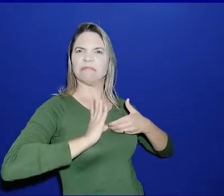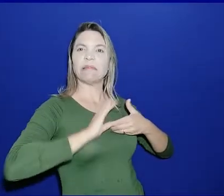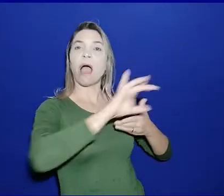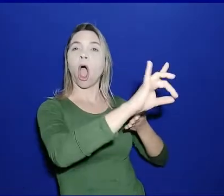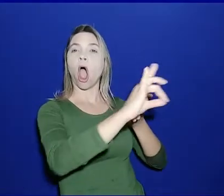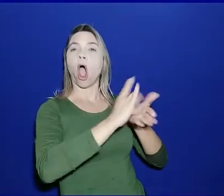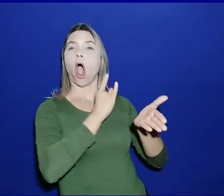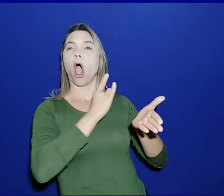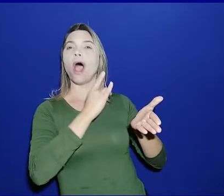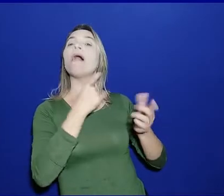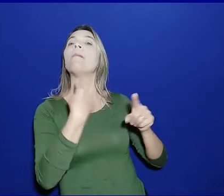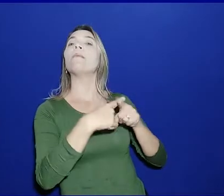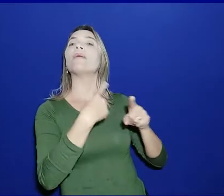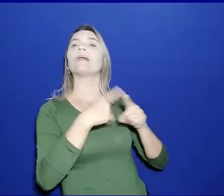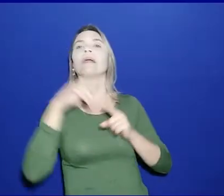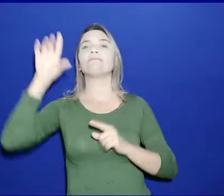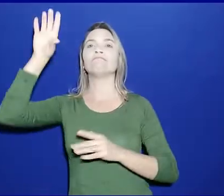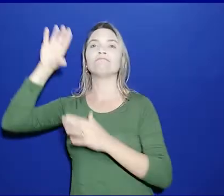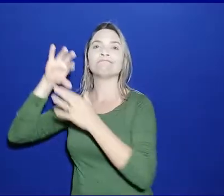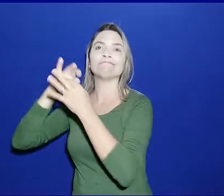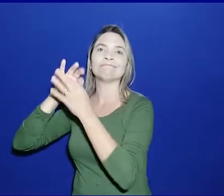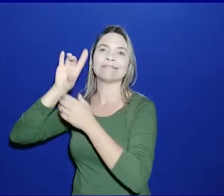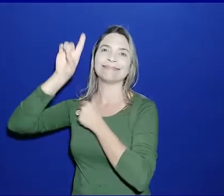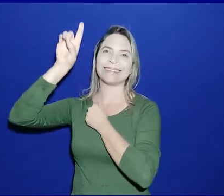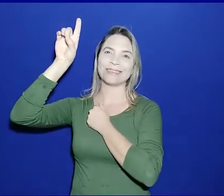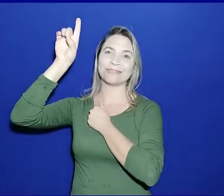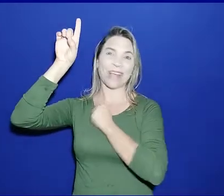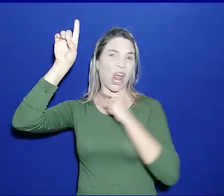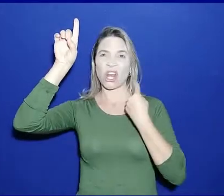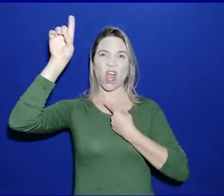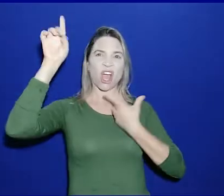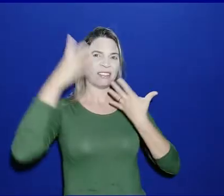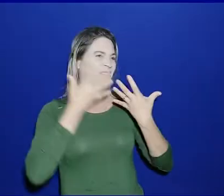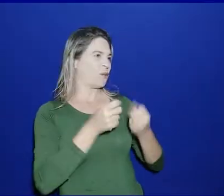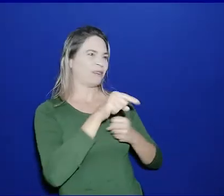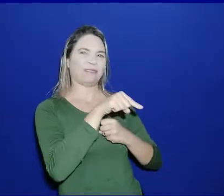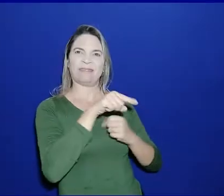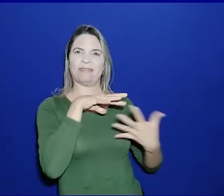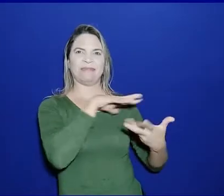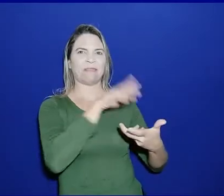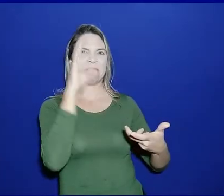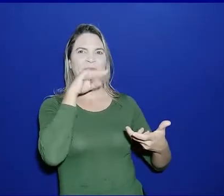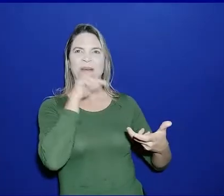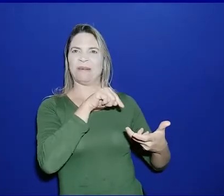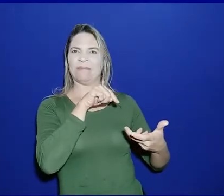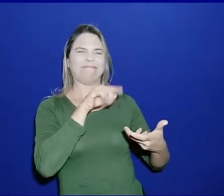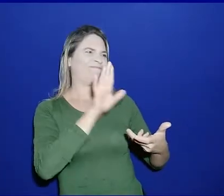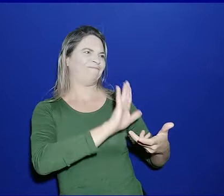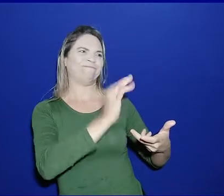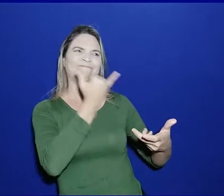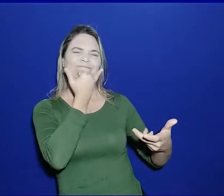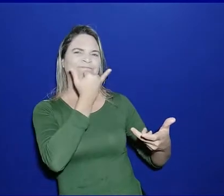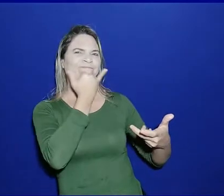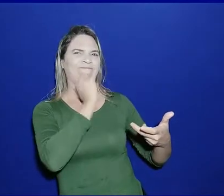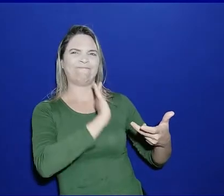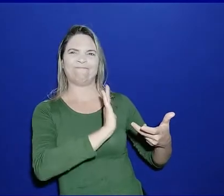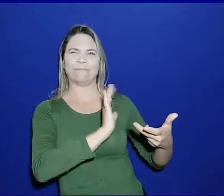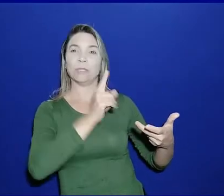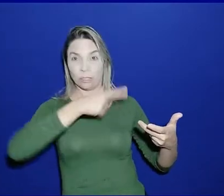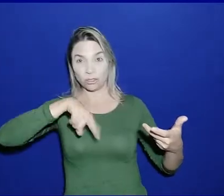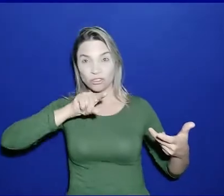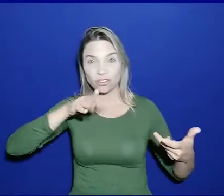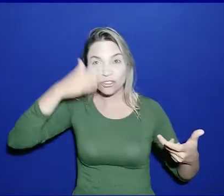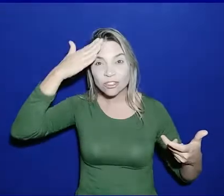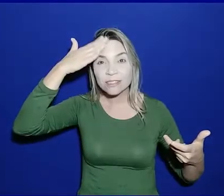odeia, porque somos do Senhor e reprovamos as obras más que o homem natural continua a praticar. Mas